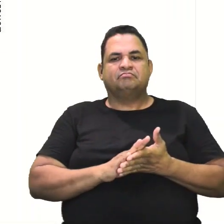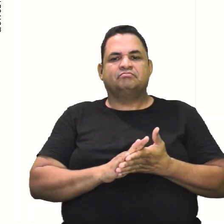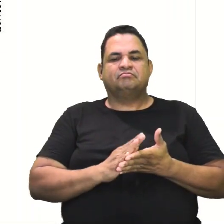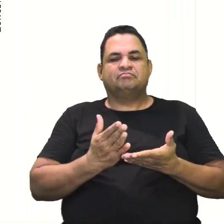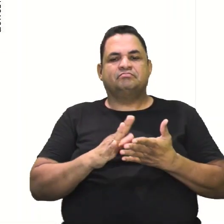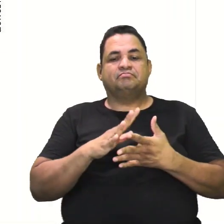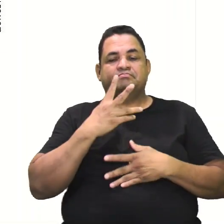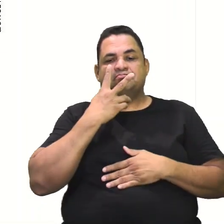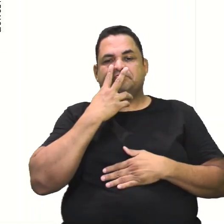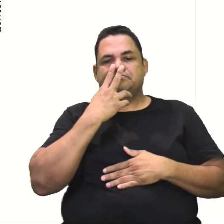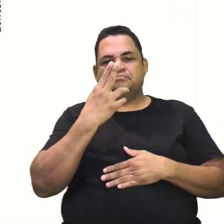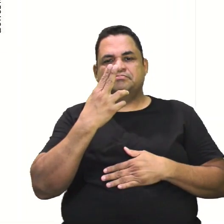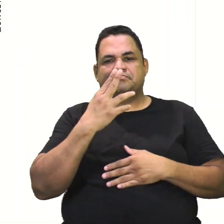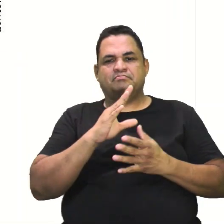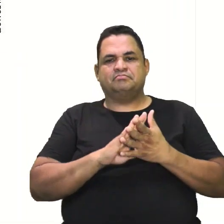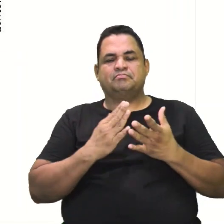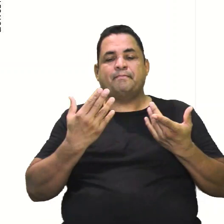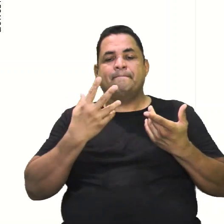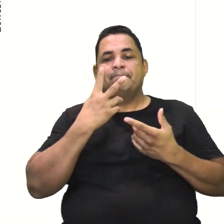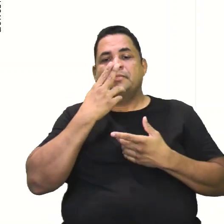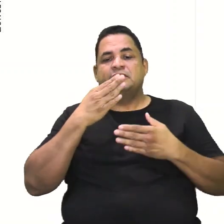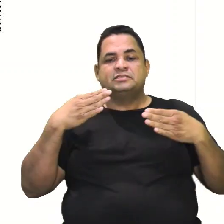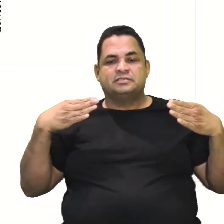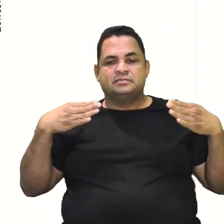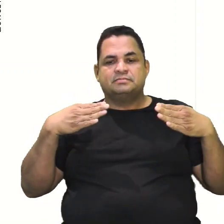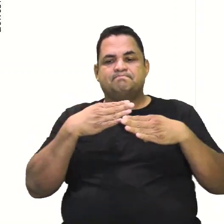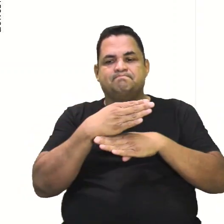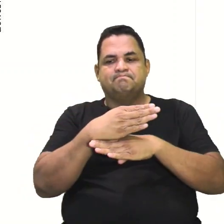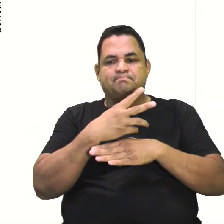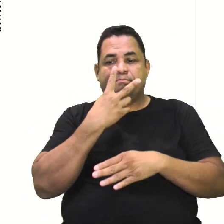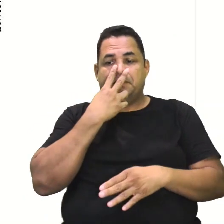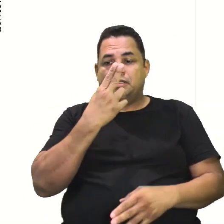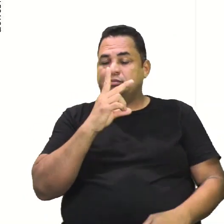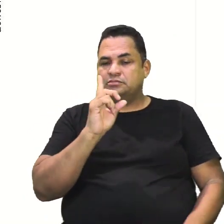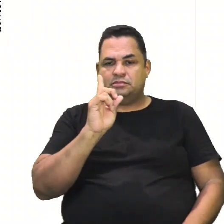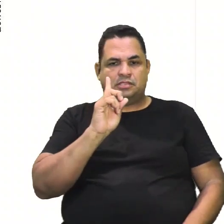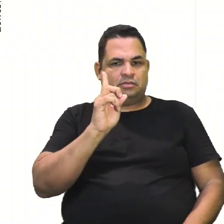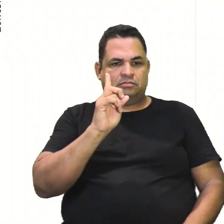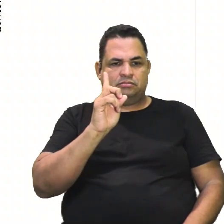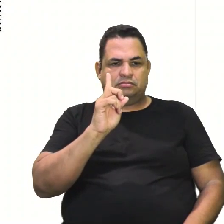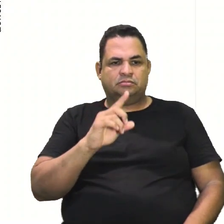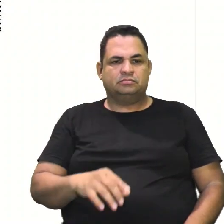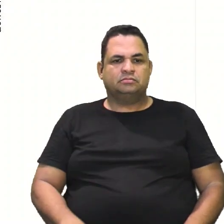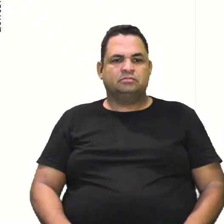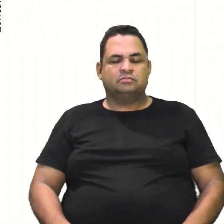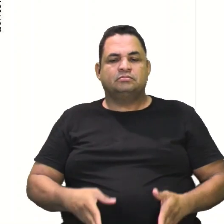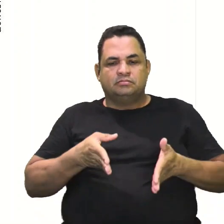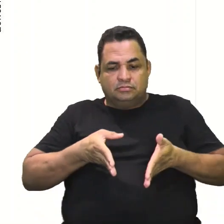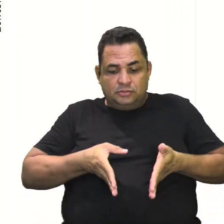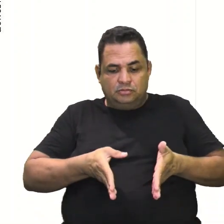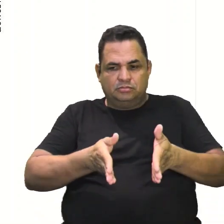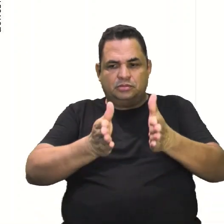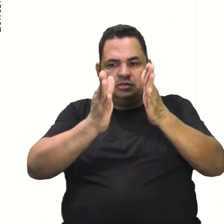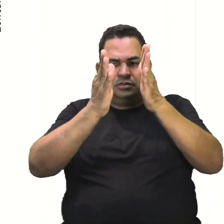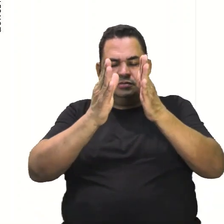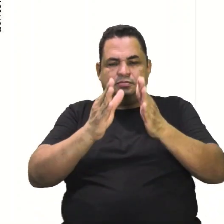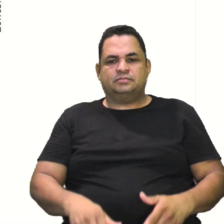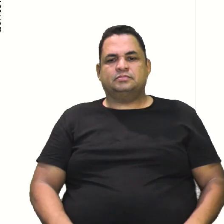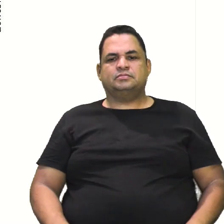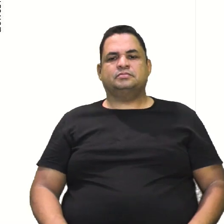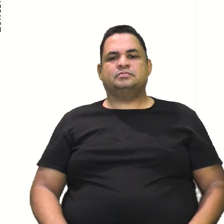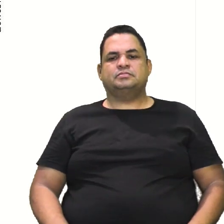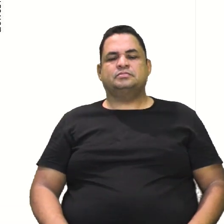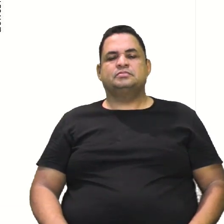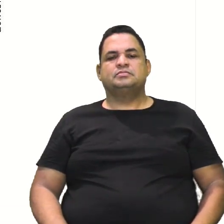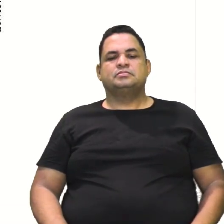fuga, aparentemente, parece que vai se cruzar, né? Olha lá. Só que não, né? Elas são paralelas, né? Esses